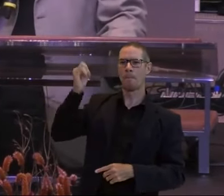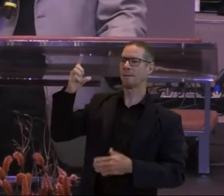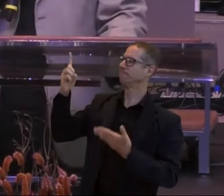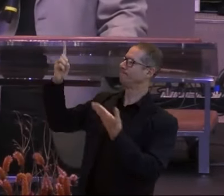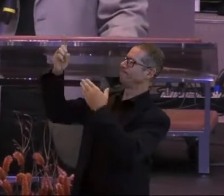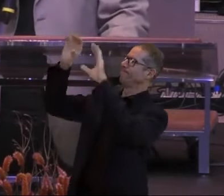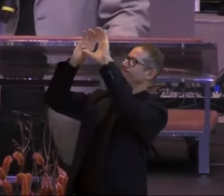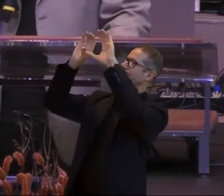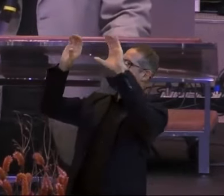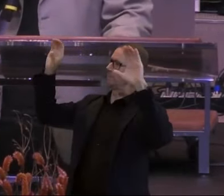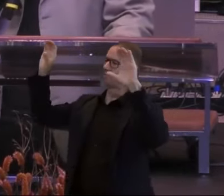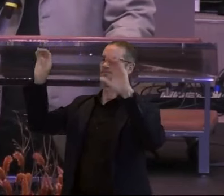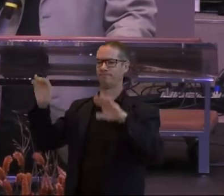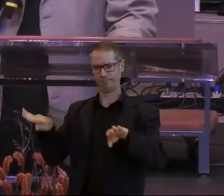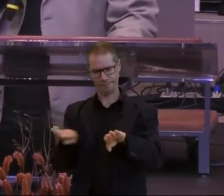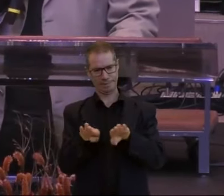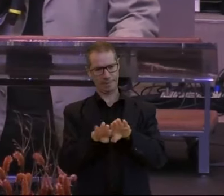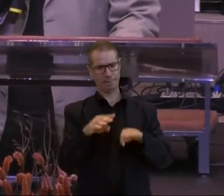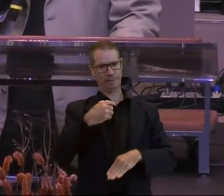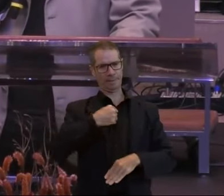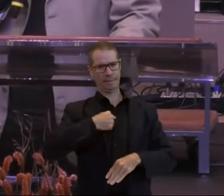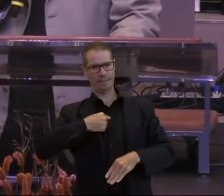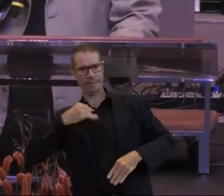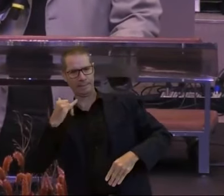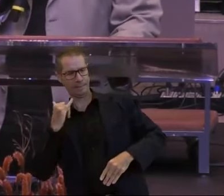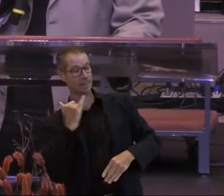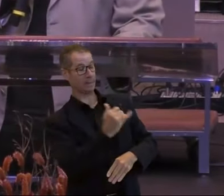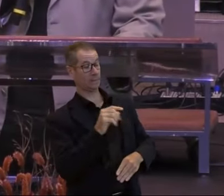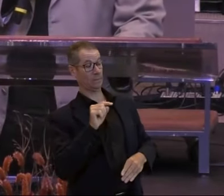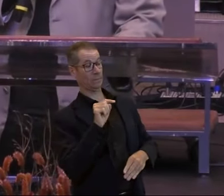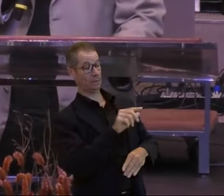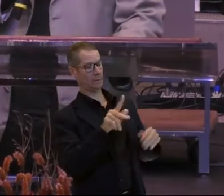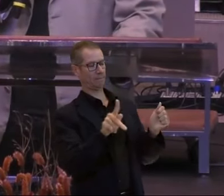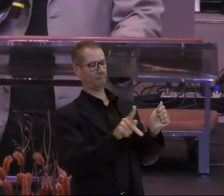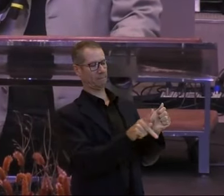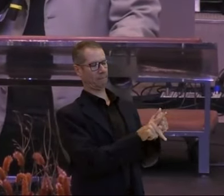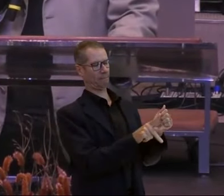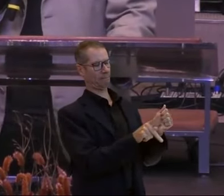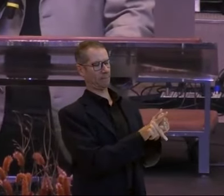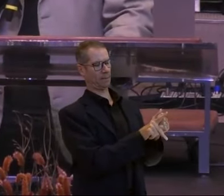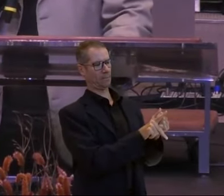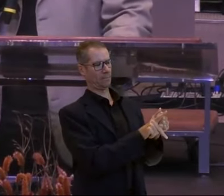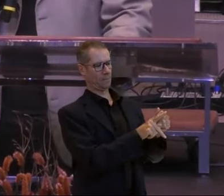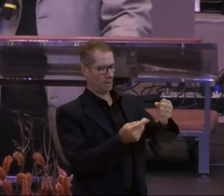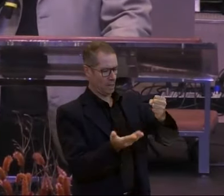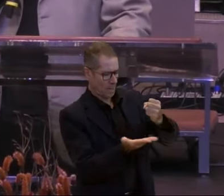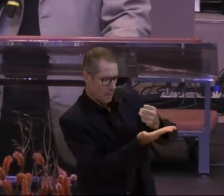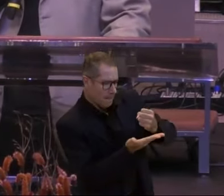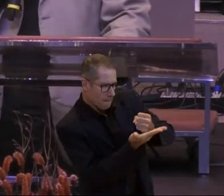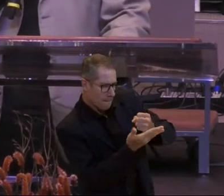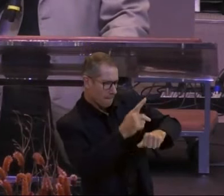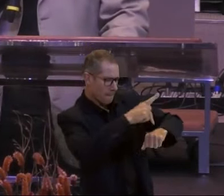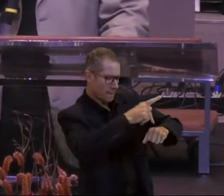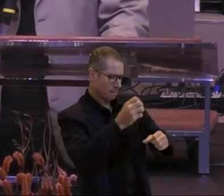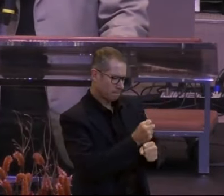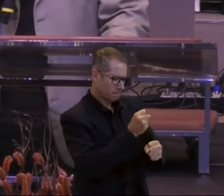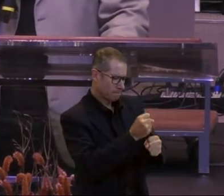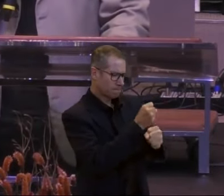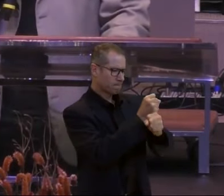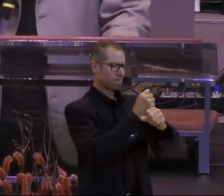nos céus. E também eu lhe digo que você é Pedro, e sobre esta pedra edificarei a